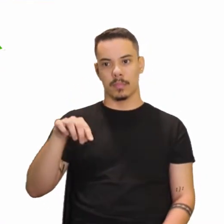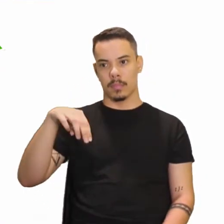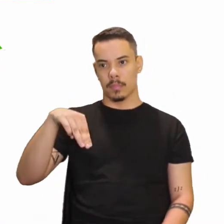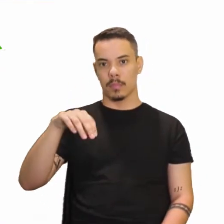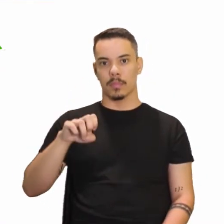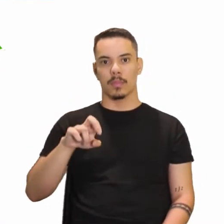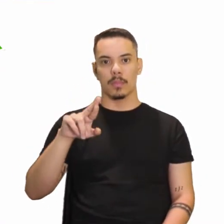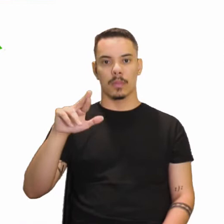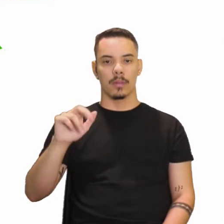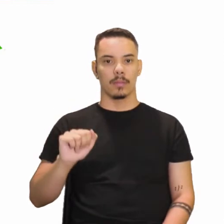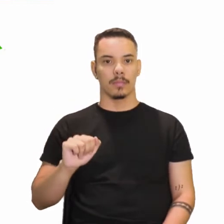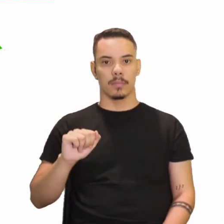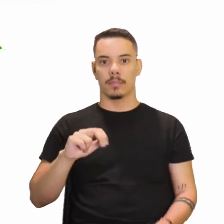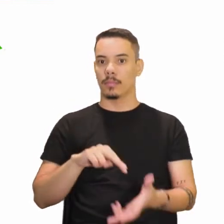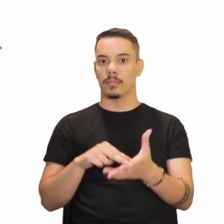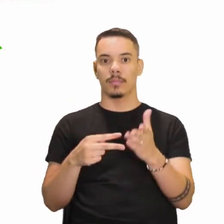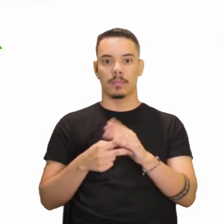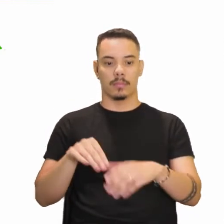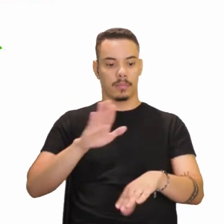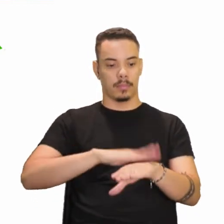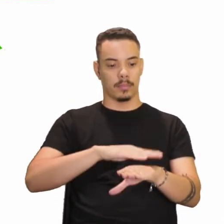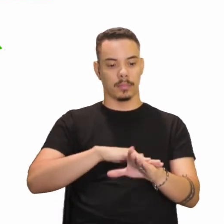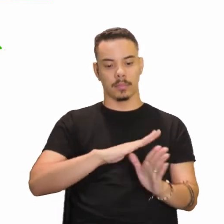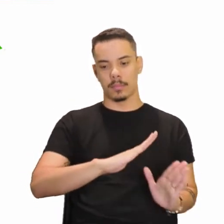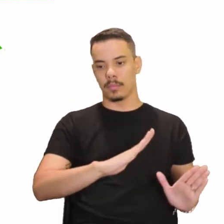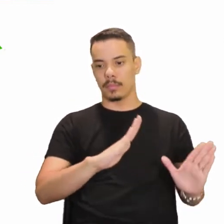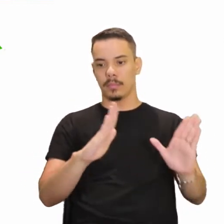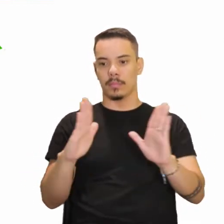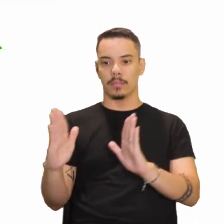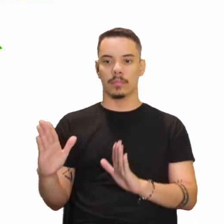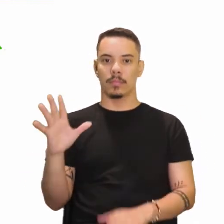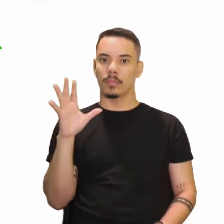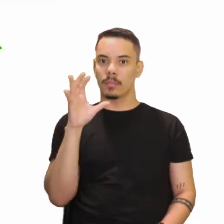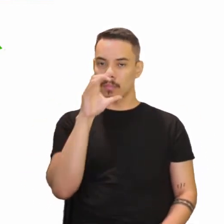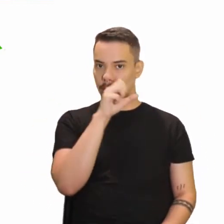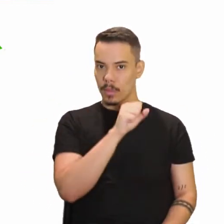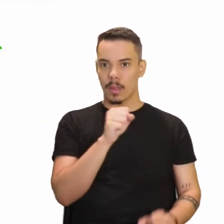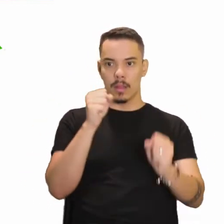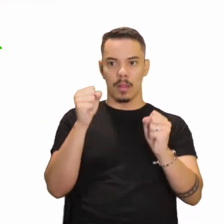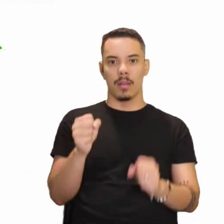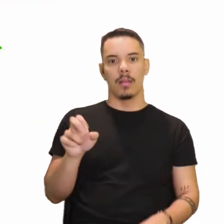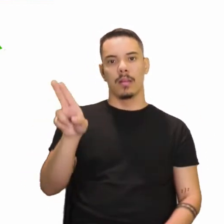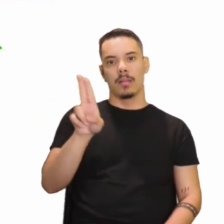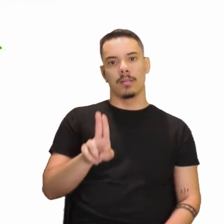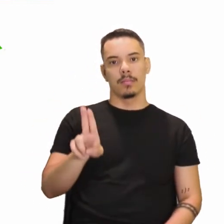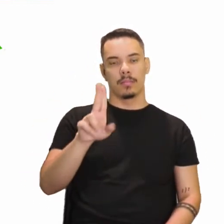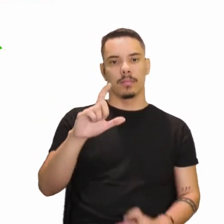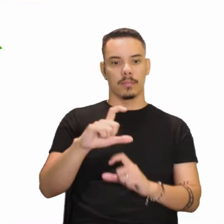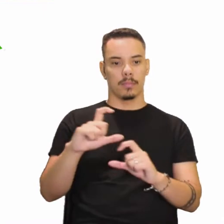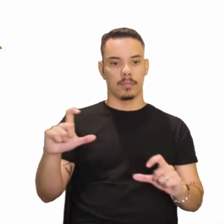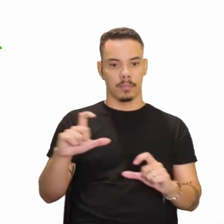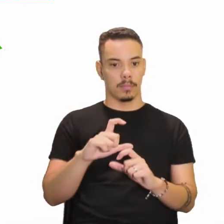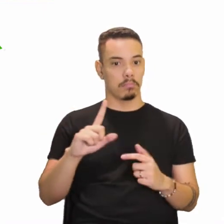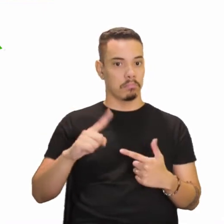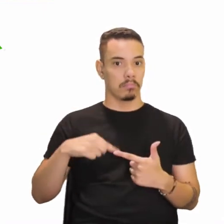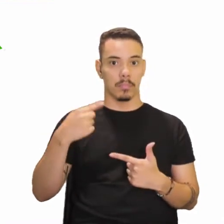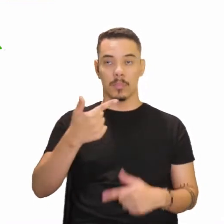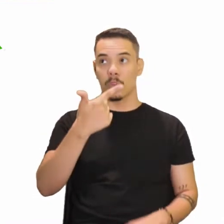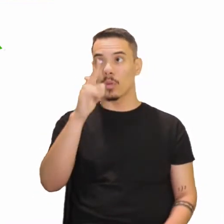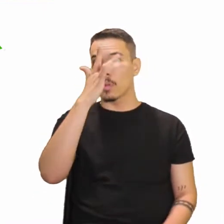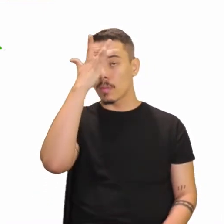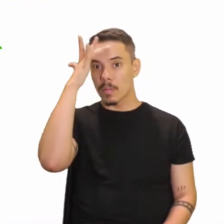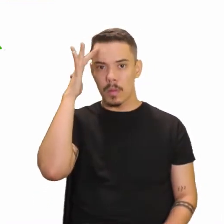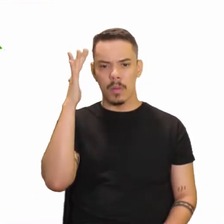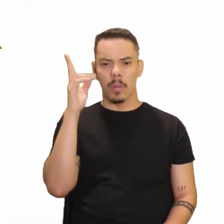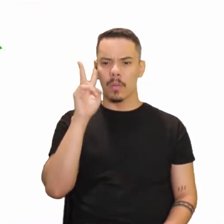seja passageira Tá certo porque pode usar uma charge aí e depois outra pessoa daqui